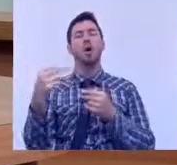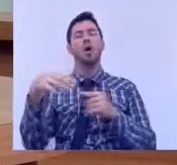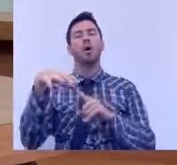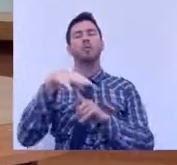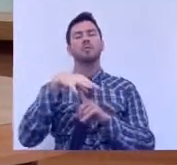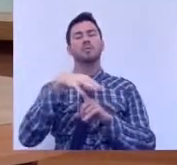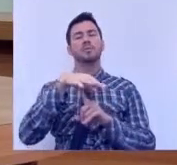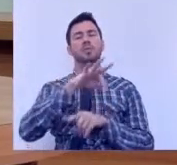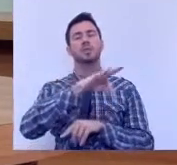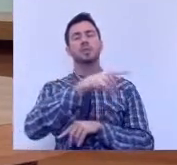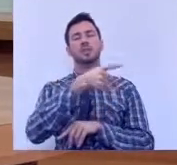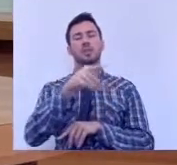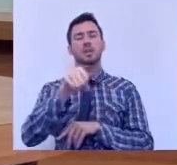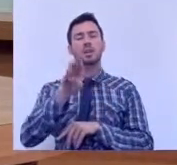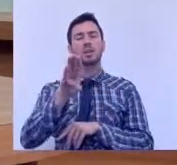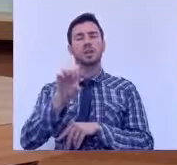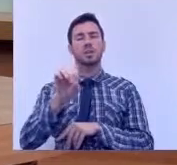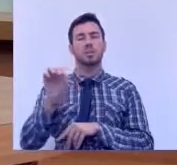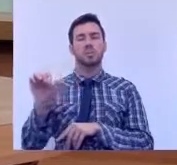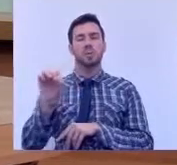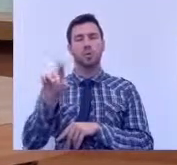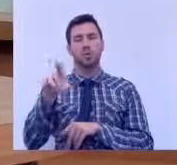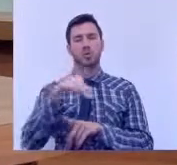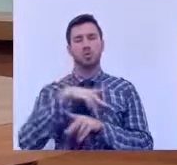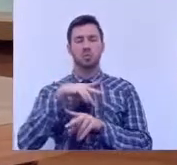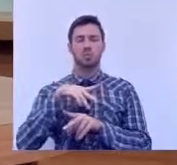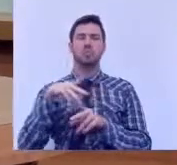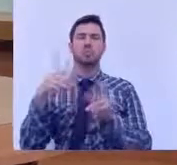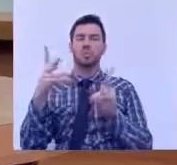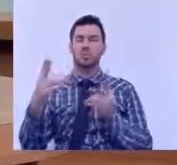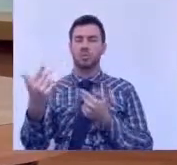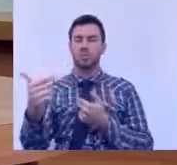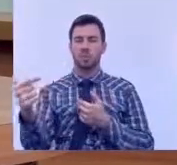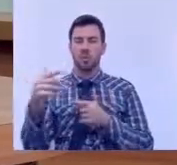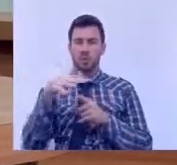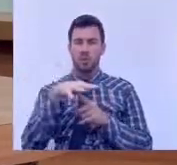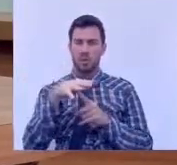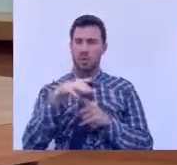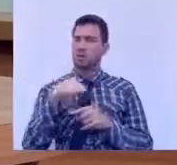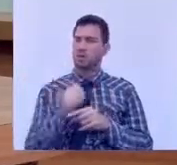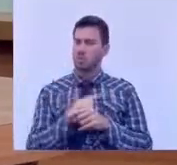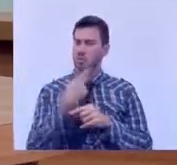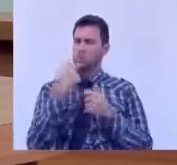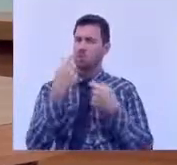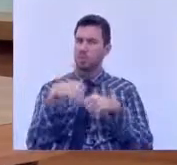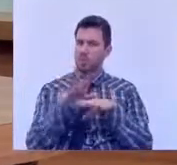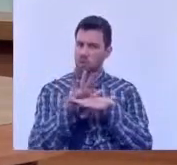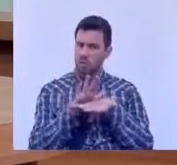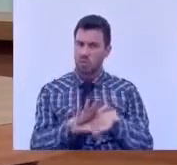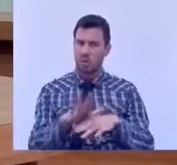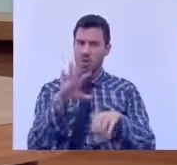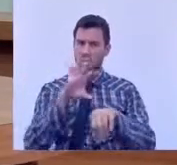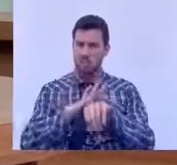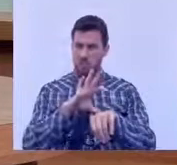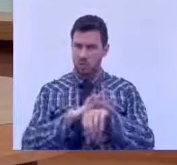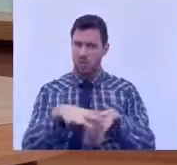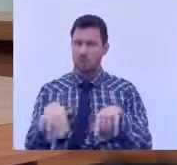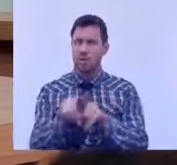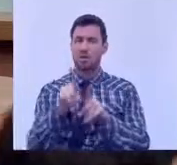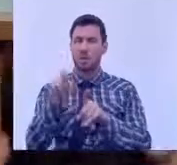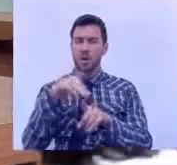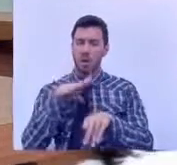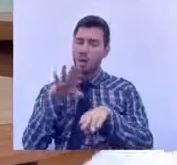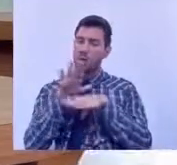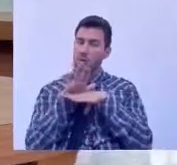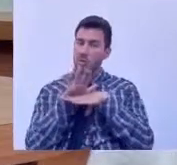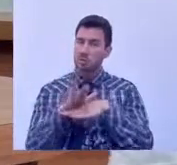que ninguém consegue dar jeito por causa do tamanho da feira. E quando a gente fala aqui que tem que ajudar na questão da segurança, é ajudar também